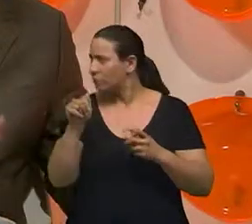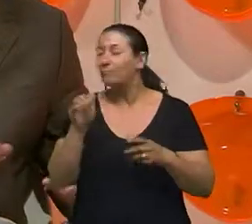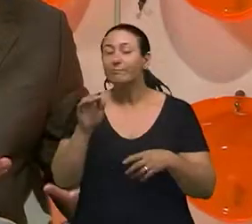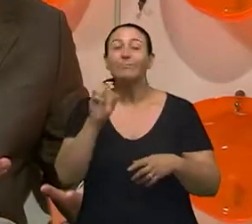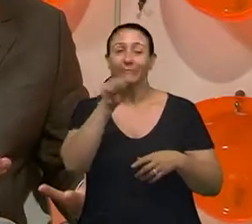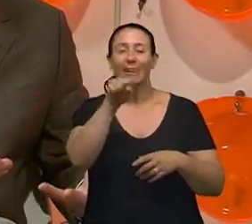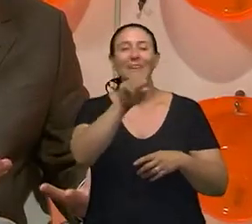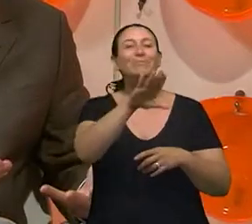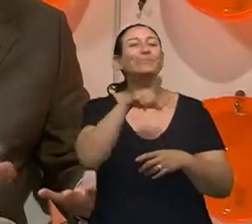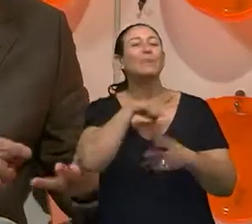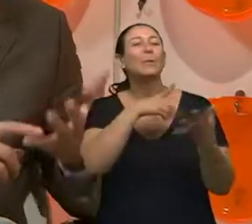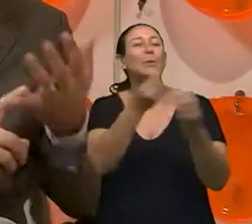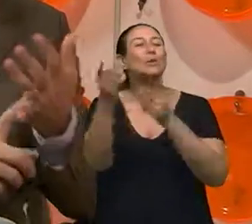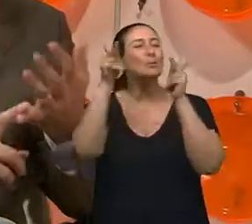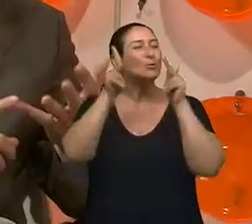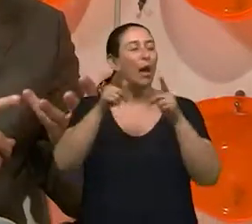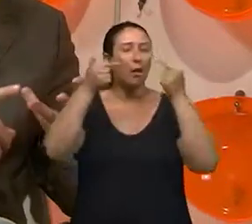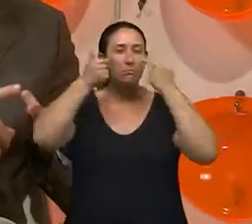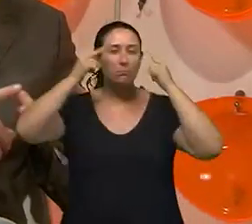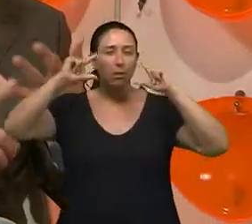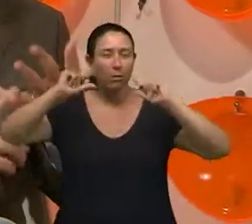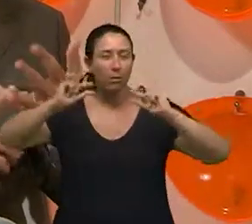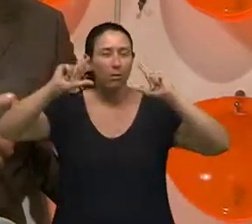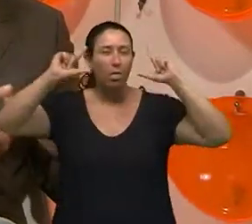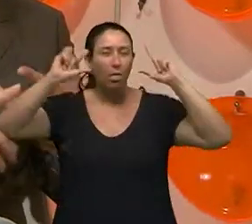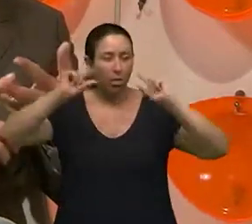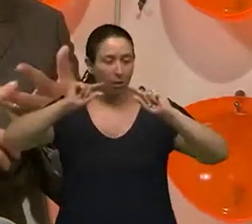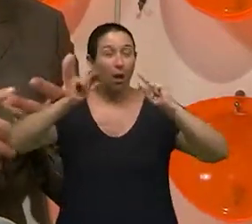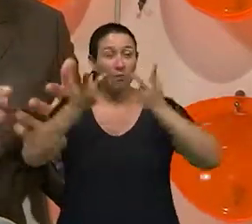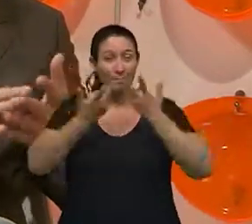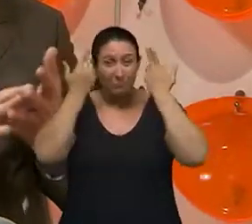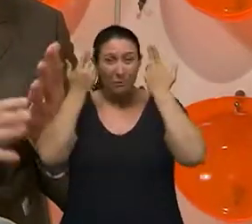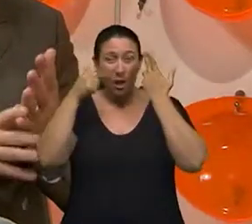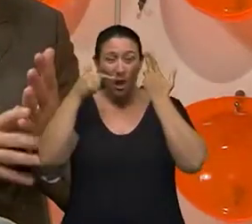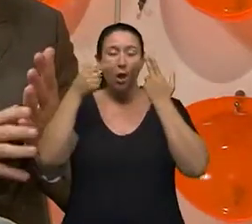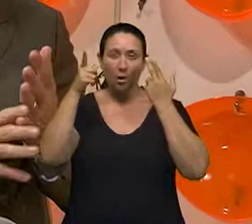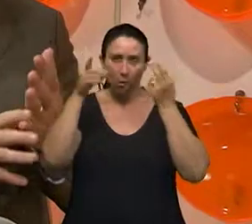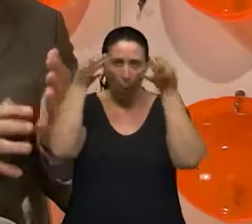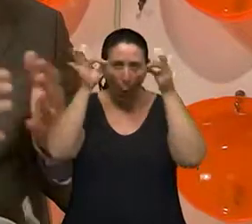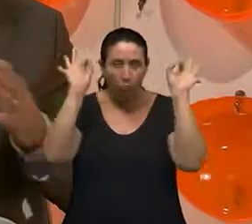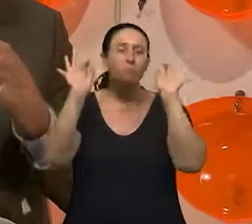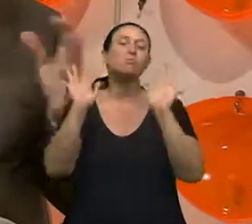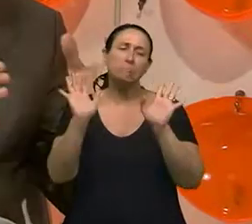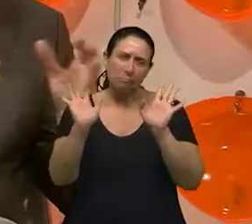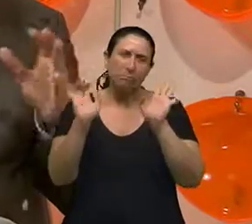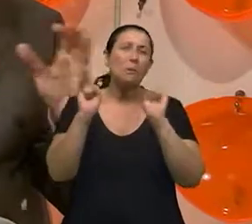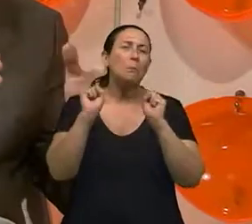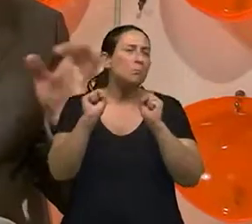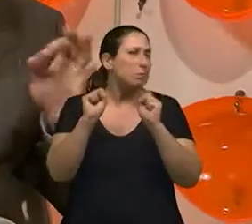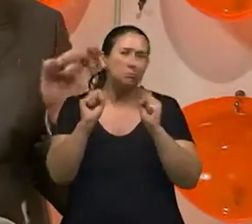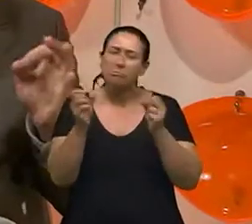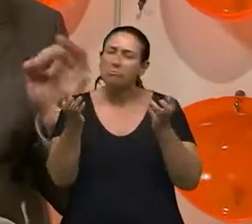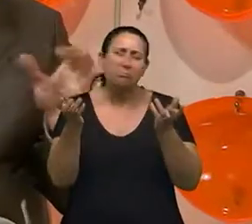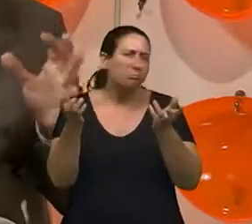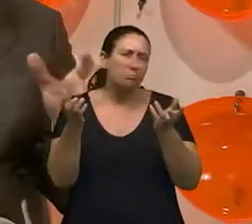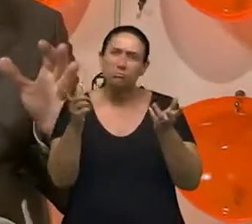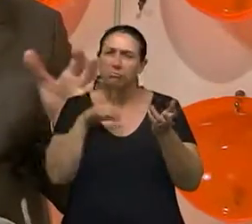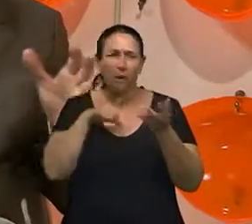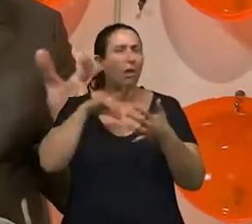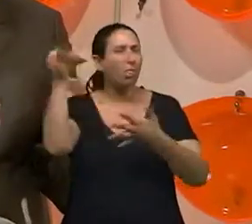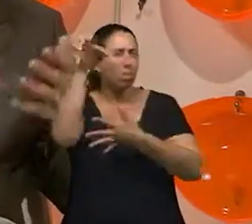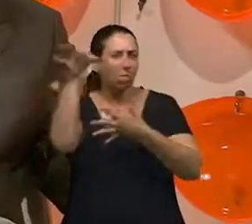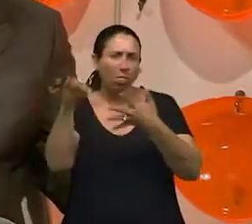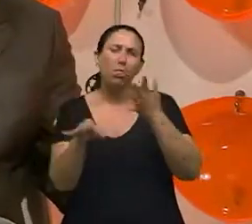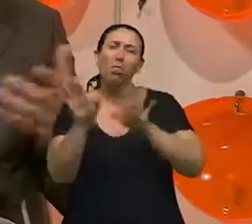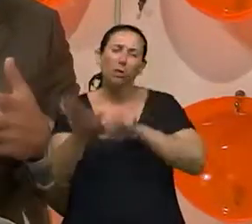as ametropias que nós temos, o astigmatismo, a miopia, a hipermetropia, todas são passíveis com as suas detalhamentos de